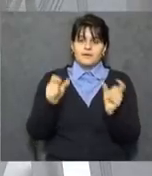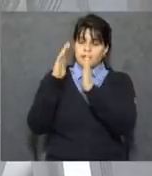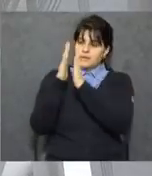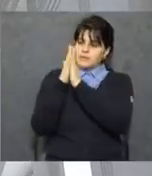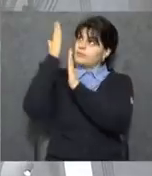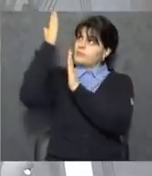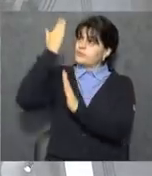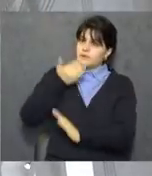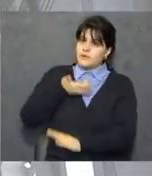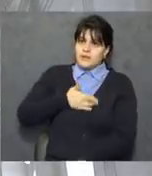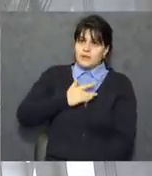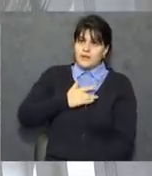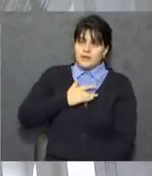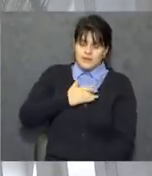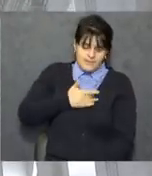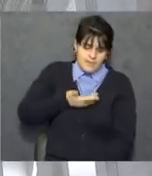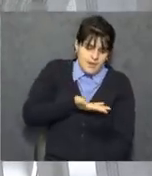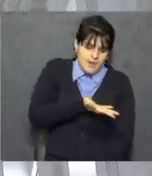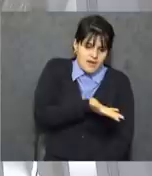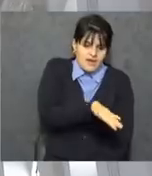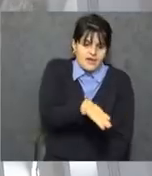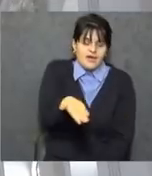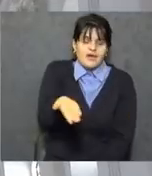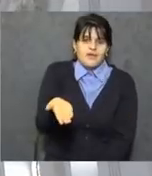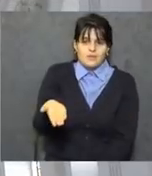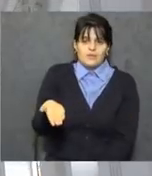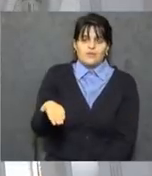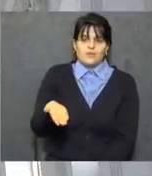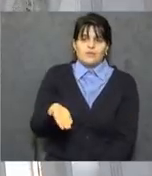homens por Ele